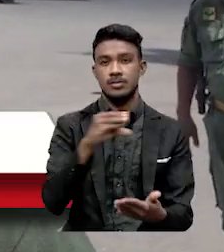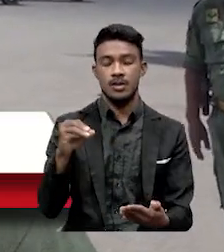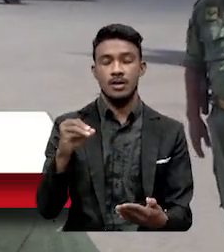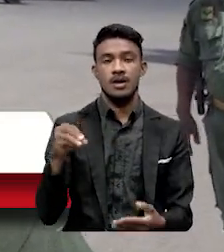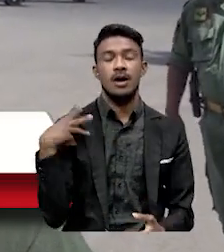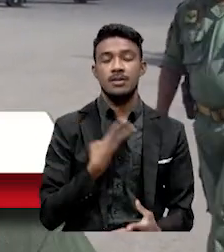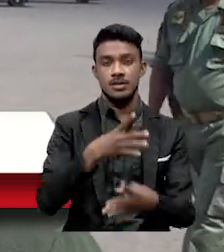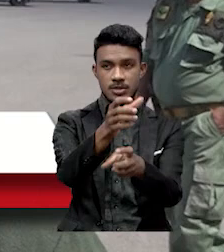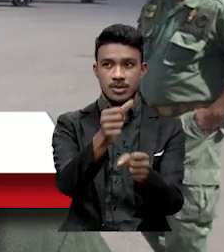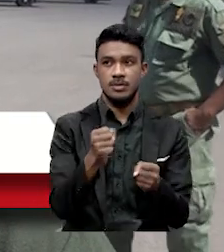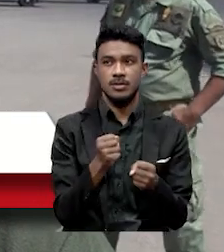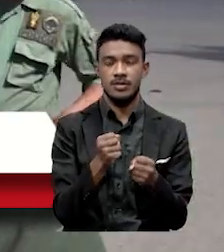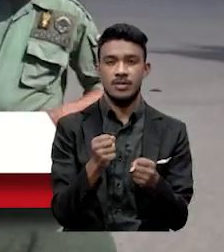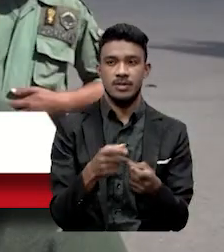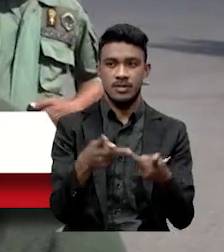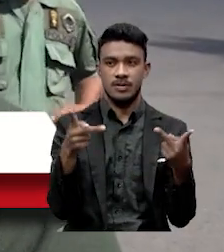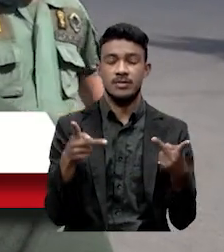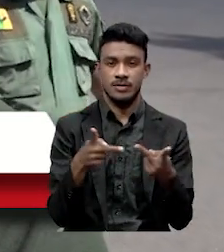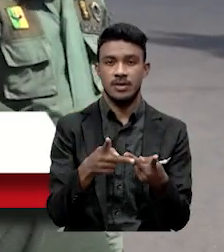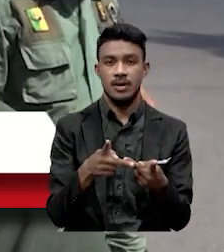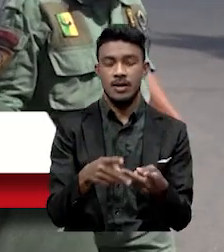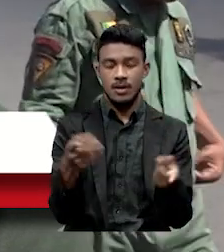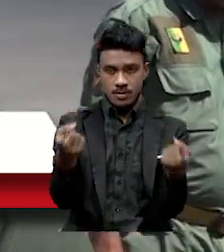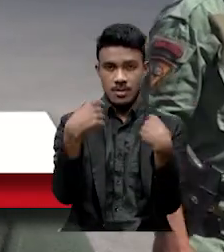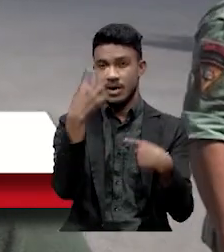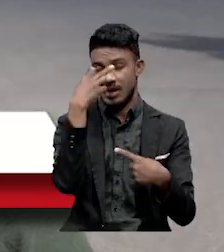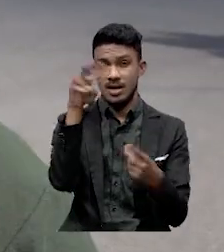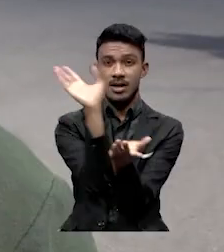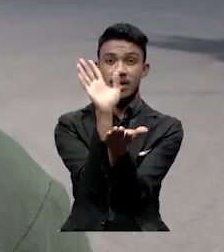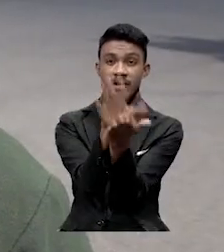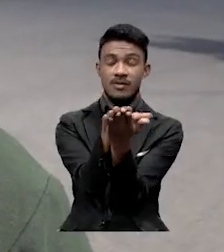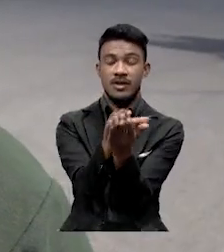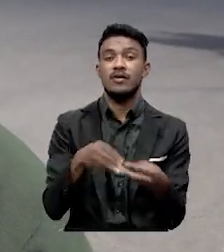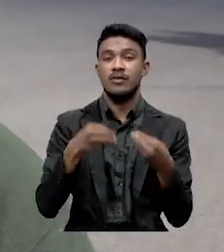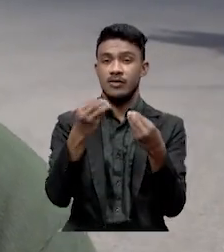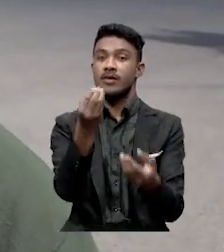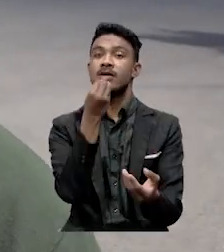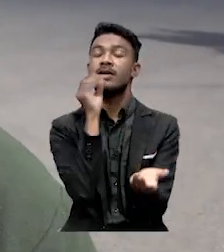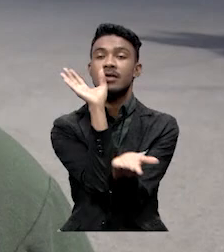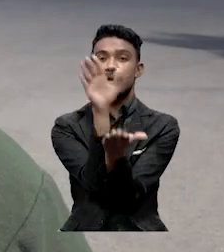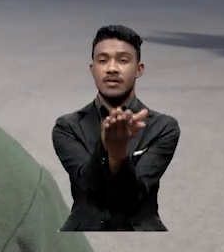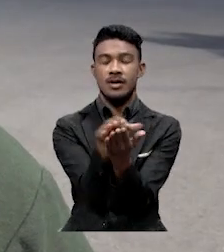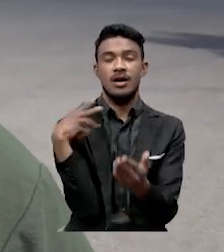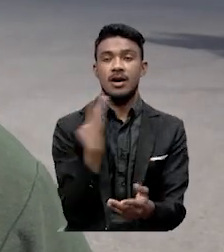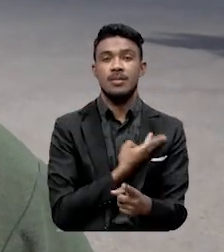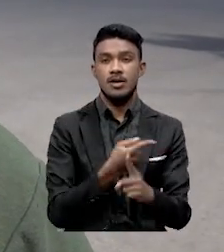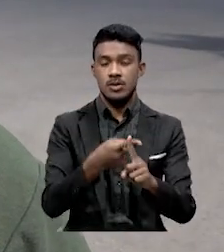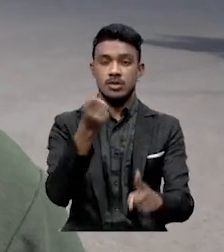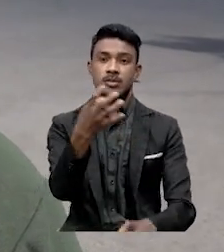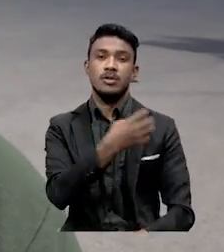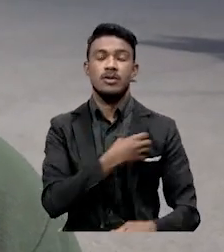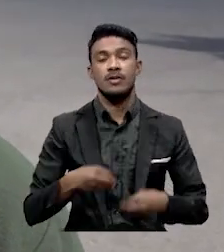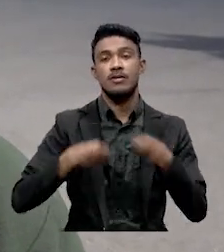mas a minha comando Unidade Especial da Polícia. Mais haré Lapai, Kohan Lapai, depois a minha Unidade Especial da Polícia, o presidente quando vai estar em